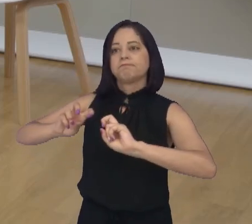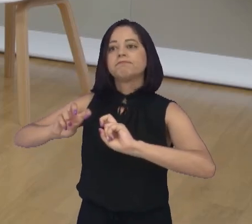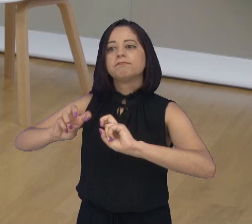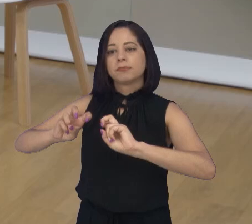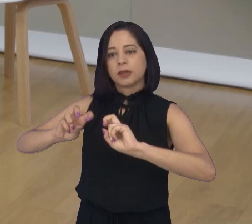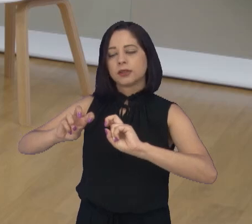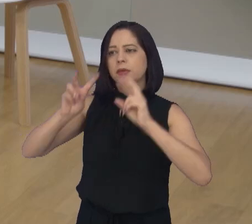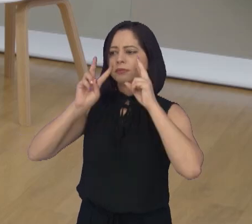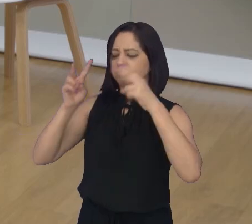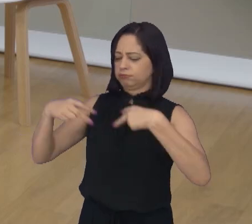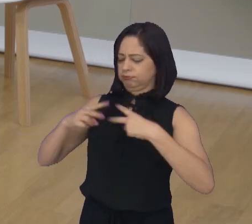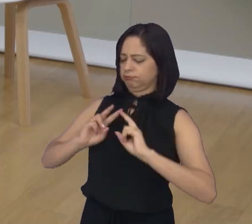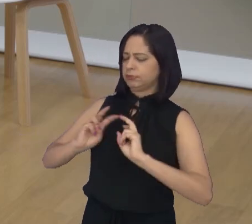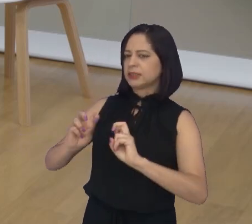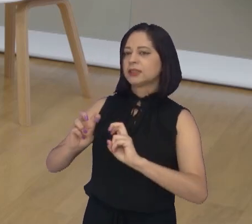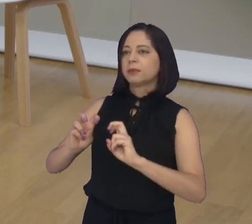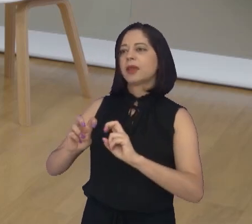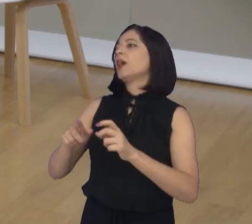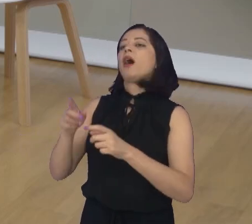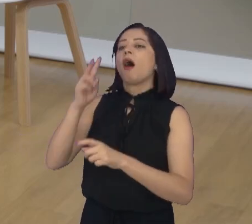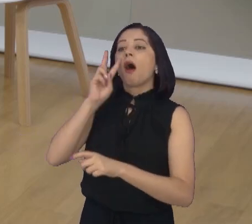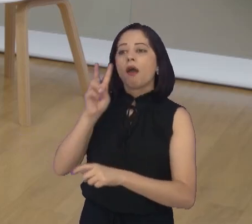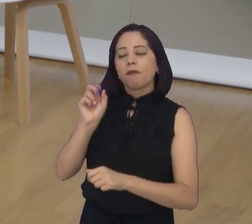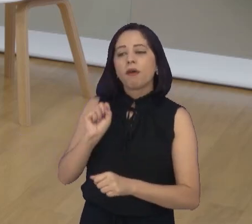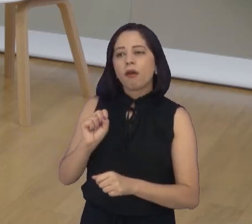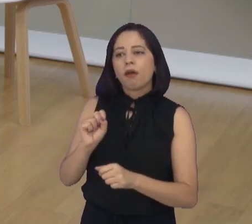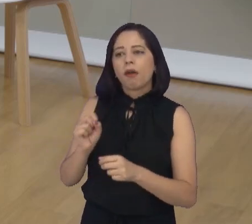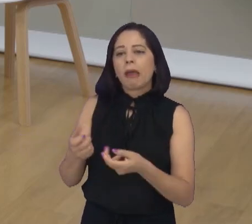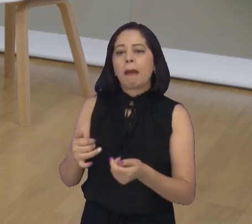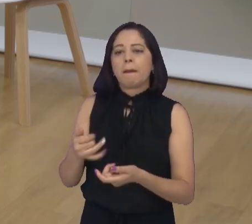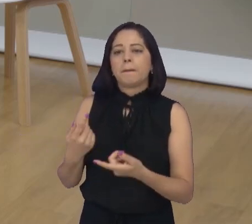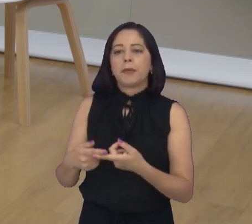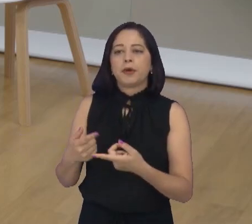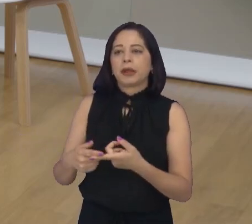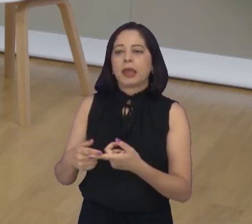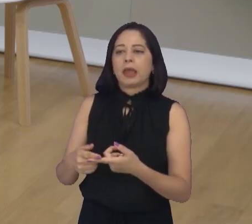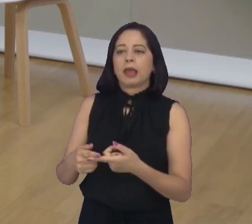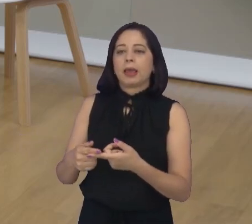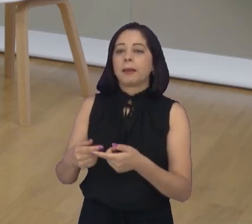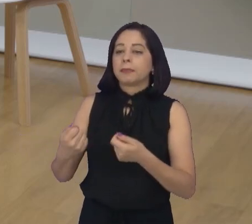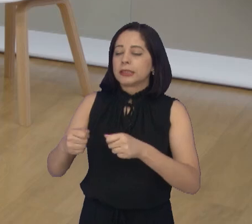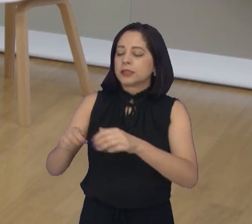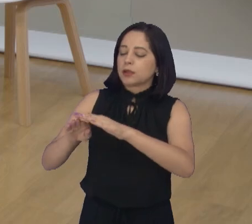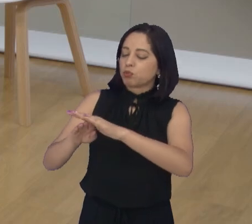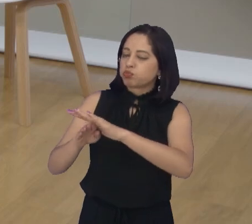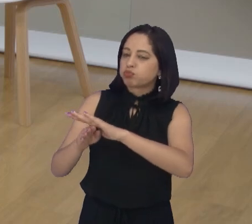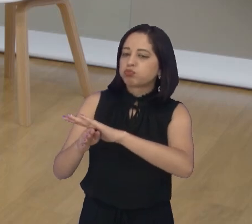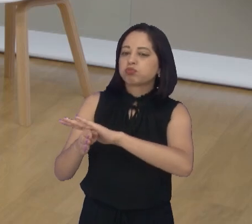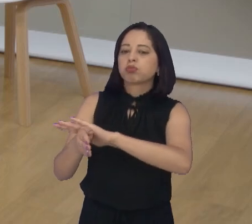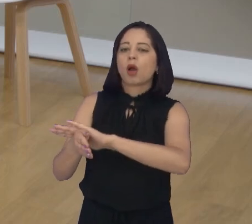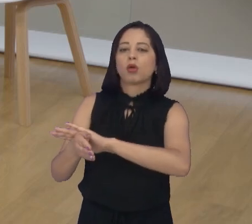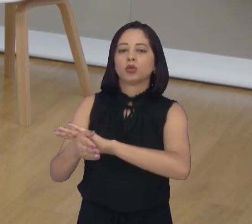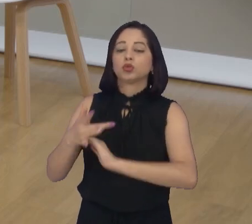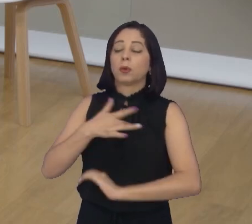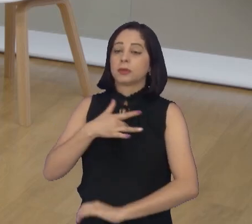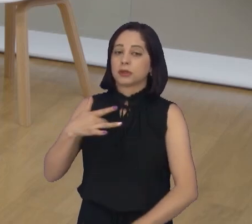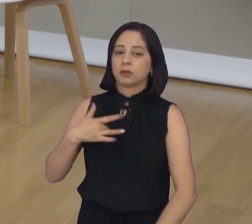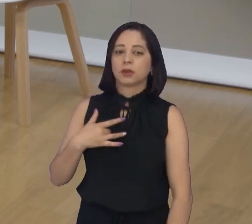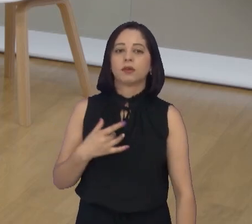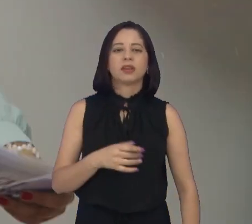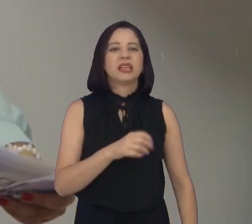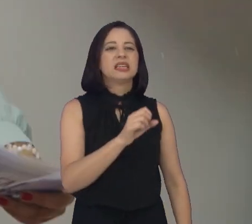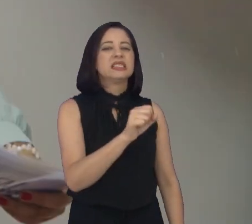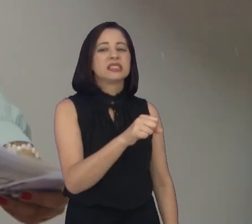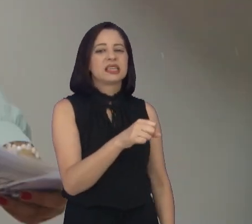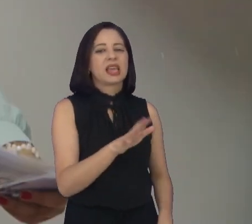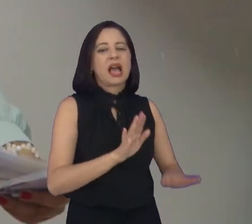e observar aquilo que sai do razoável, né, que não faz parte de uma normalidade, vamos dizer assim, né, que De é repente guardar algumas escutar coisas. alguém